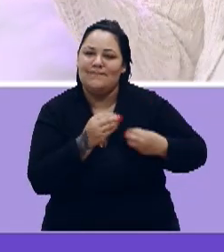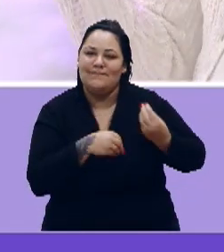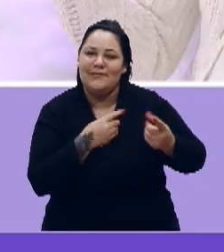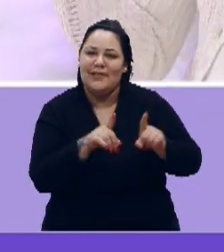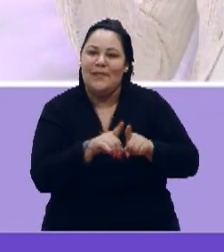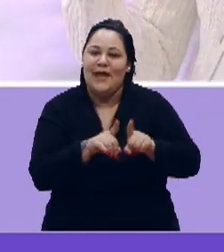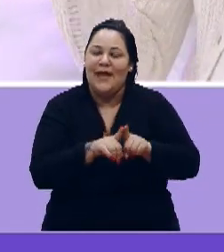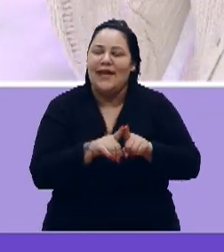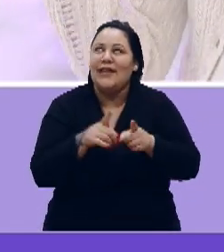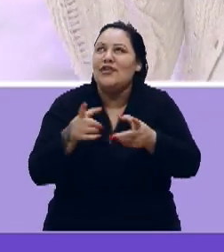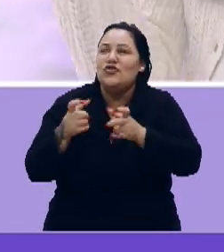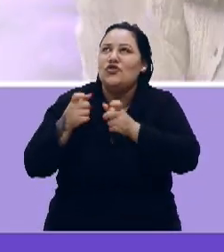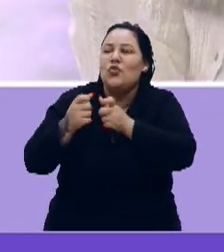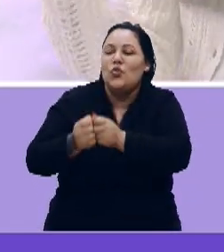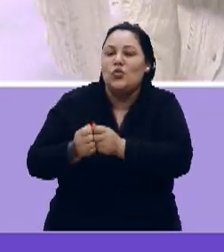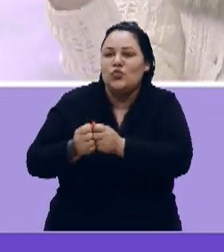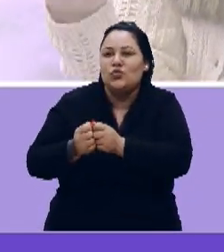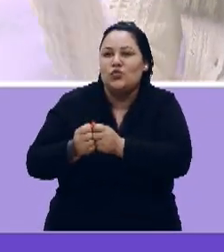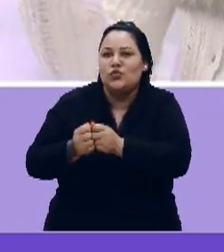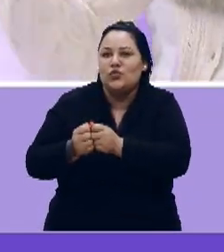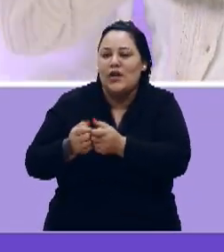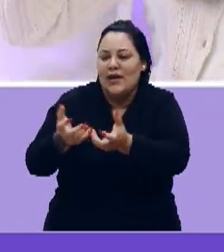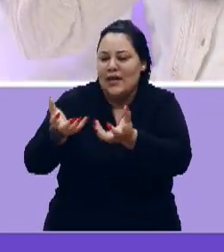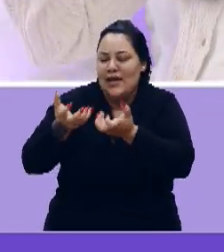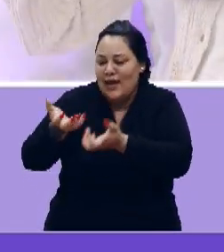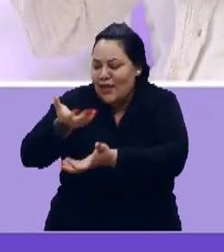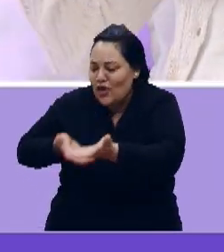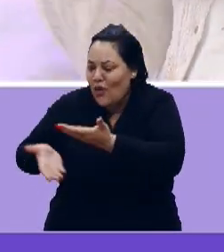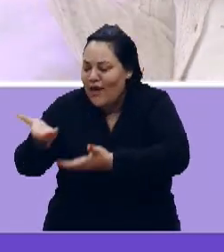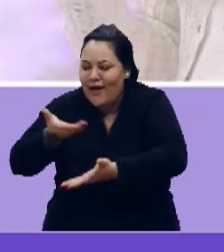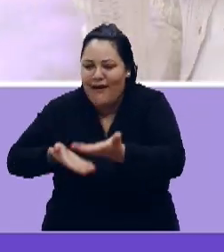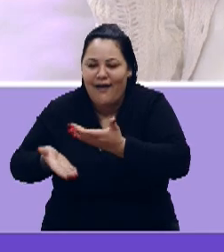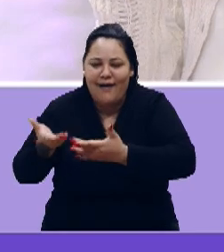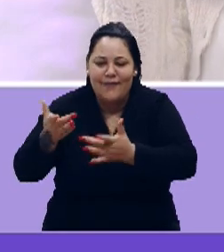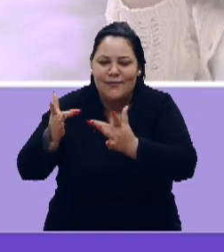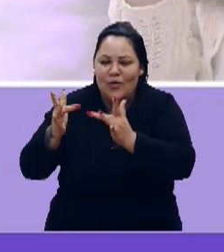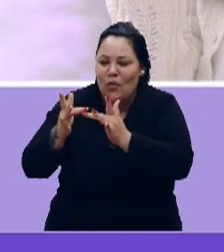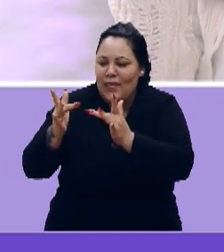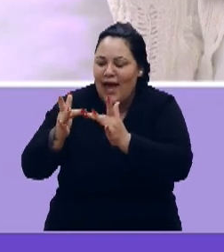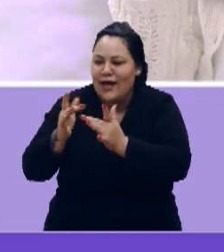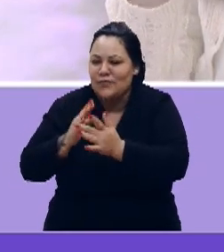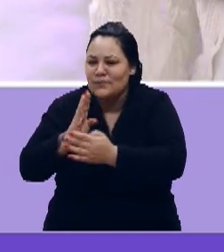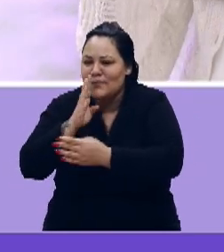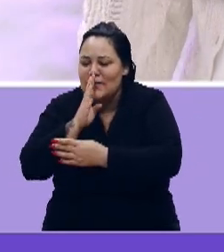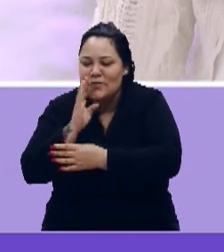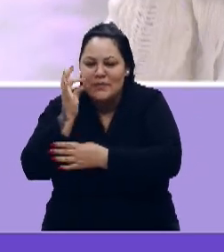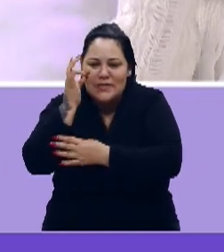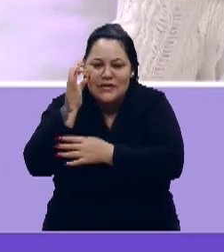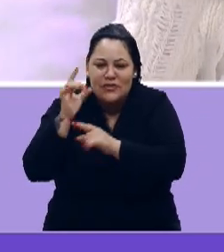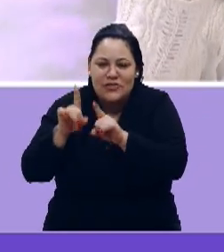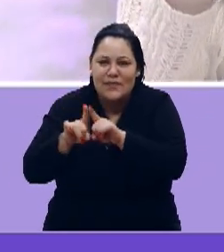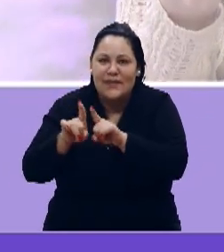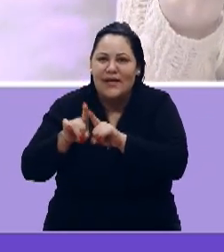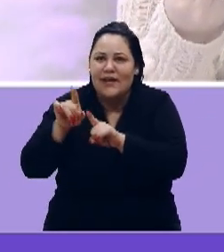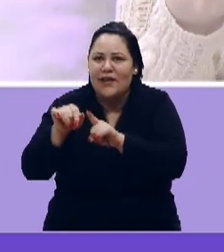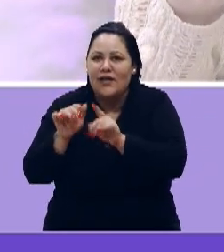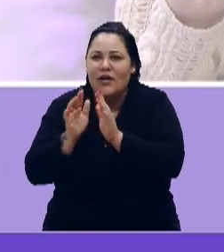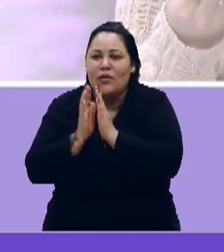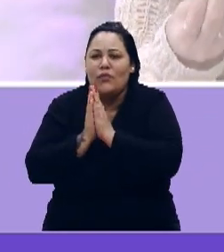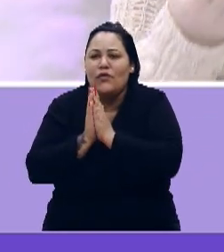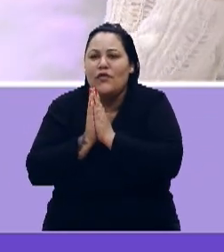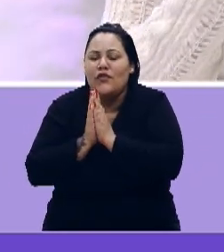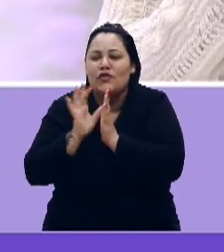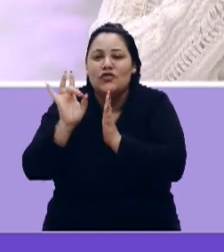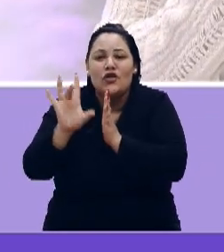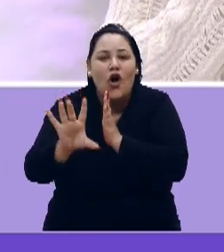tempo o querer compartilhar e querer esse silêncio presente que é, por favor, só me escuta e